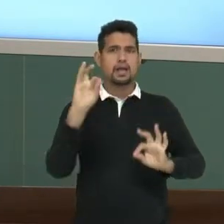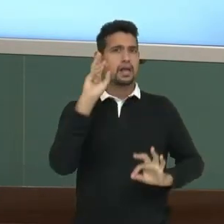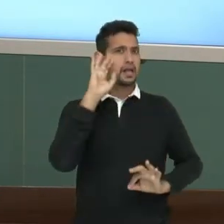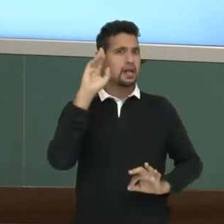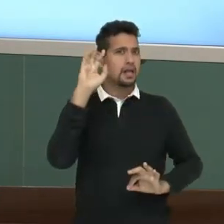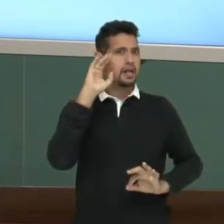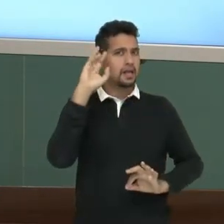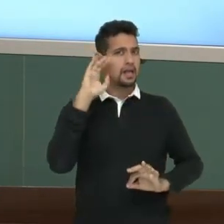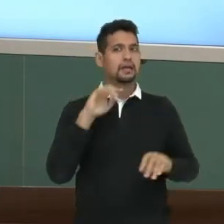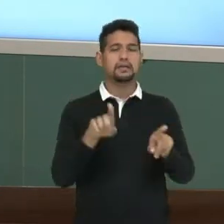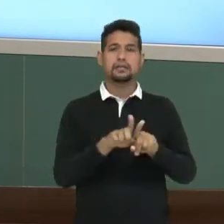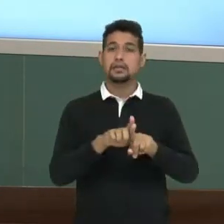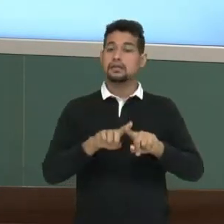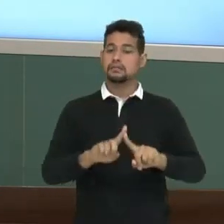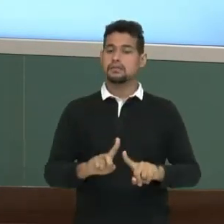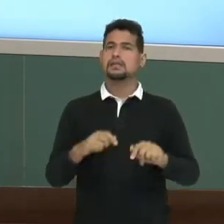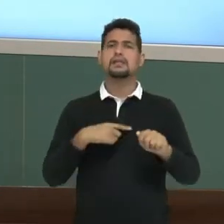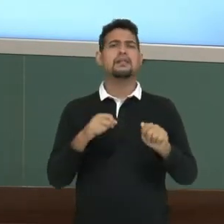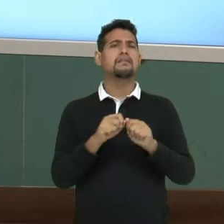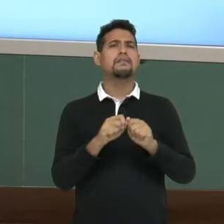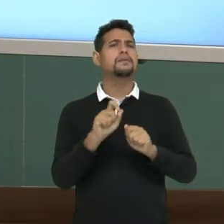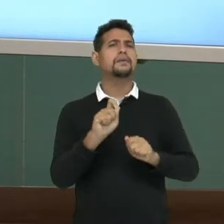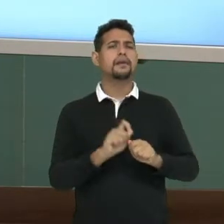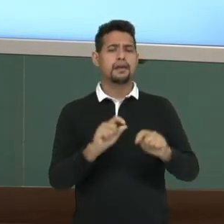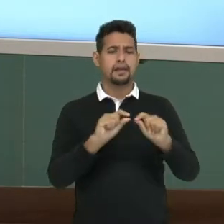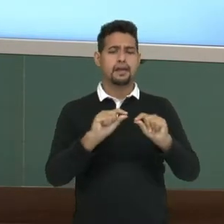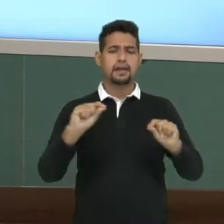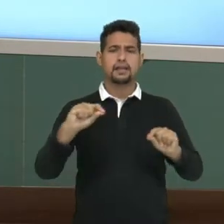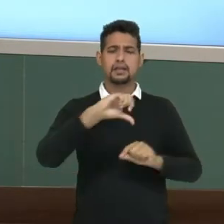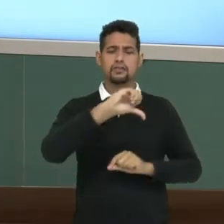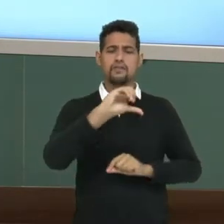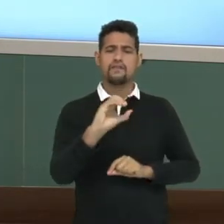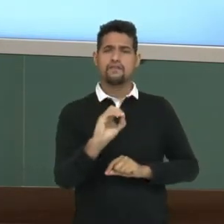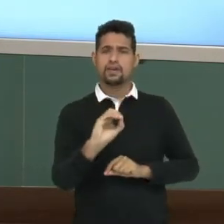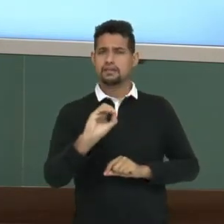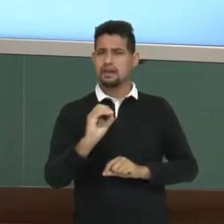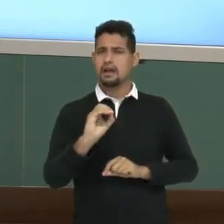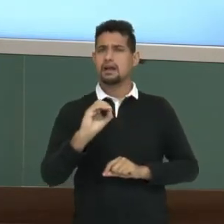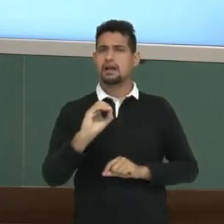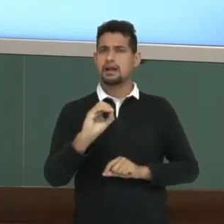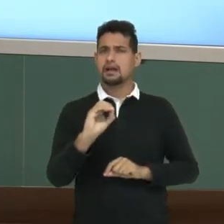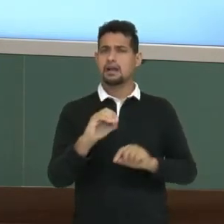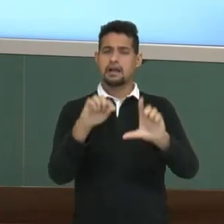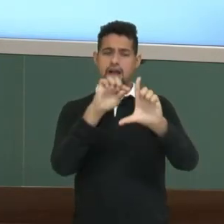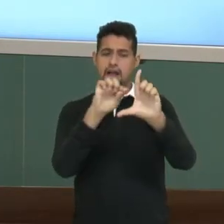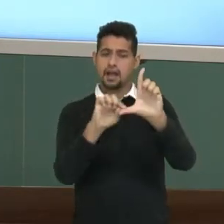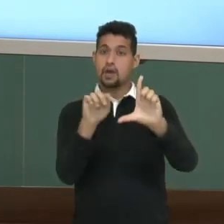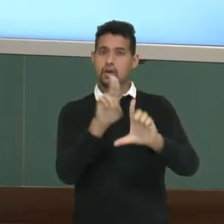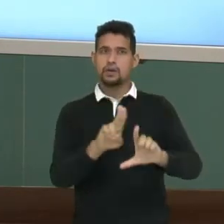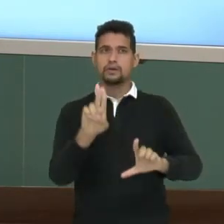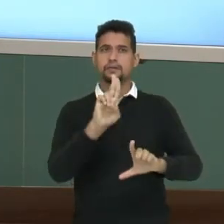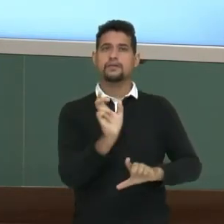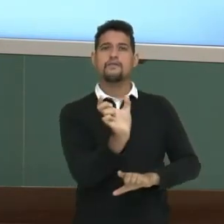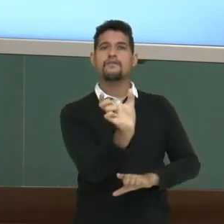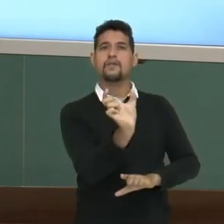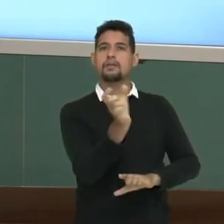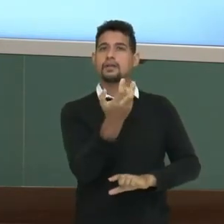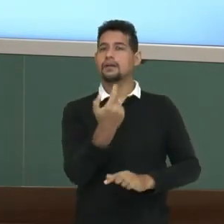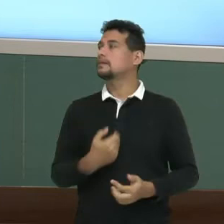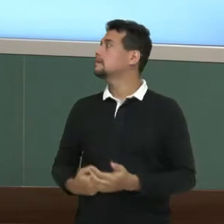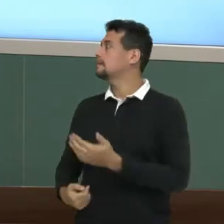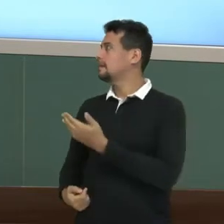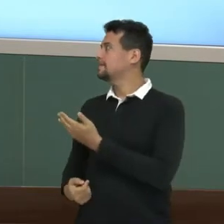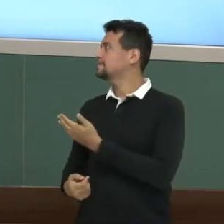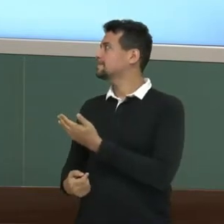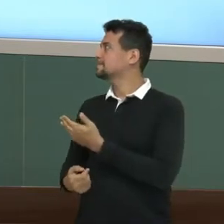por esse ponto e ela vai formar com a reta 90 graus. Daí eu uso essa formulazinha aqui. Ela é muito simples de ser utilizada.